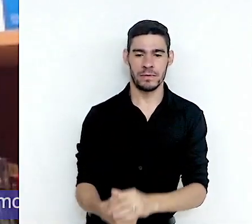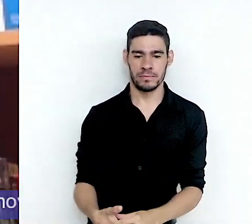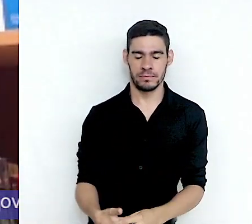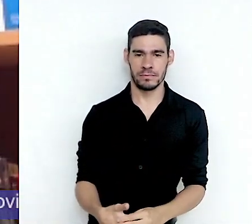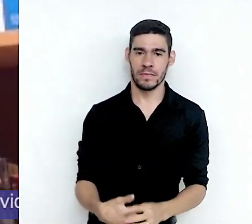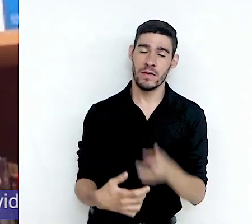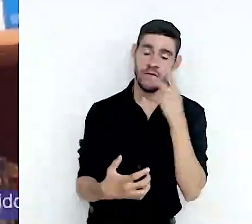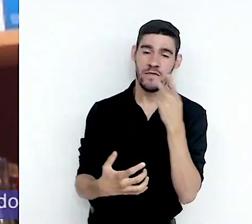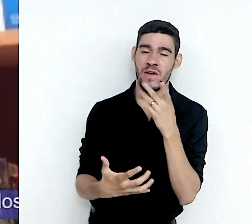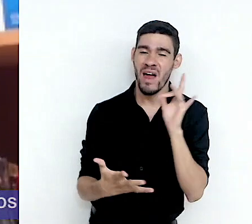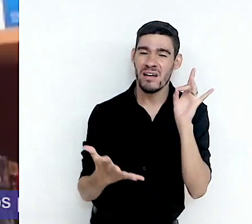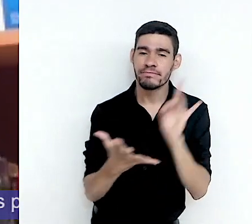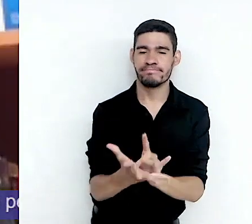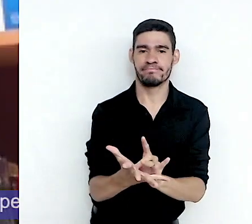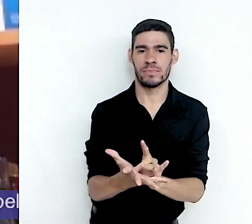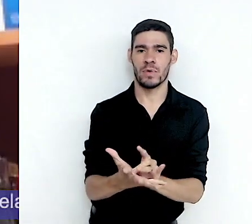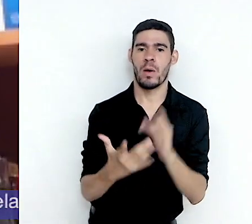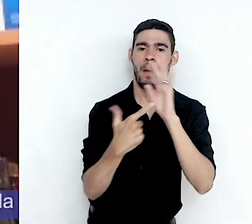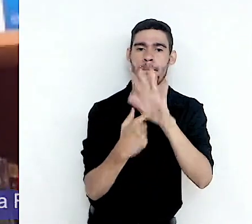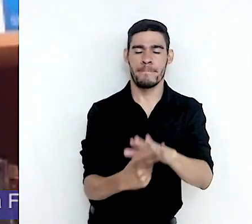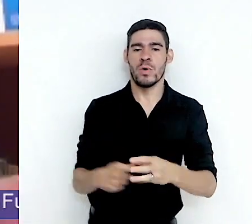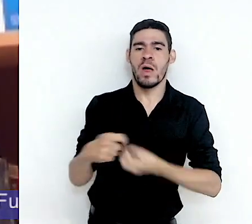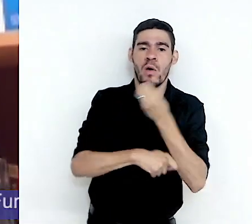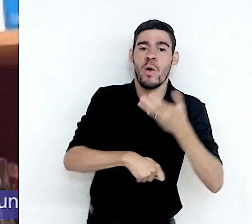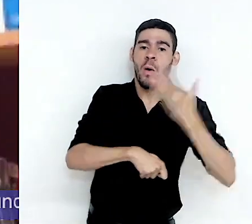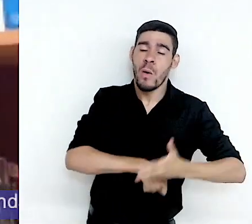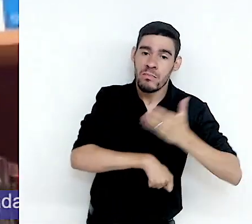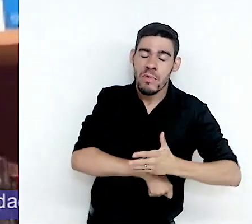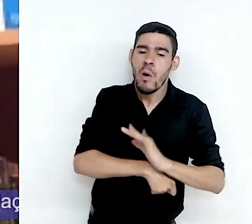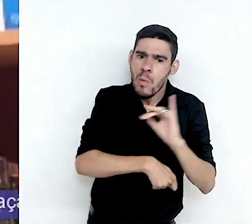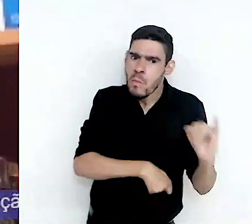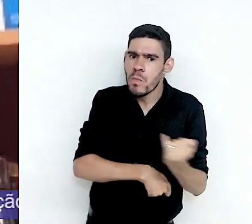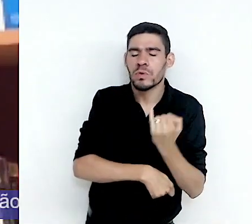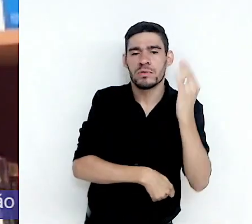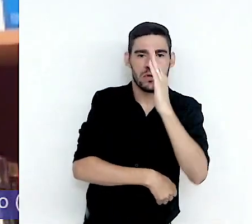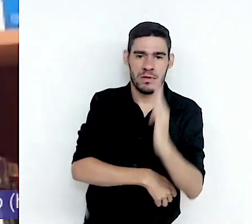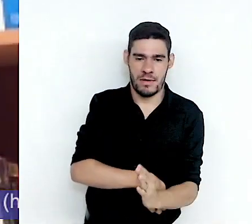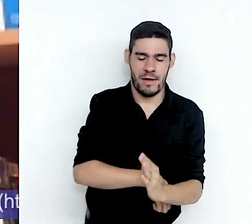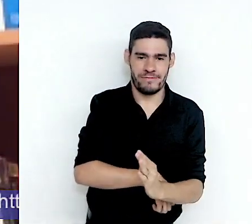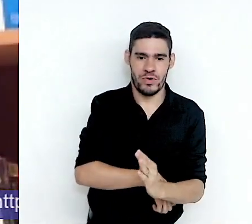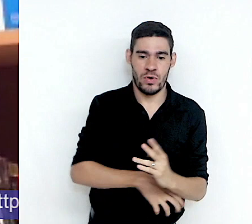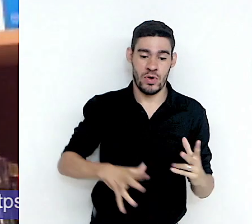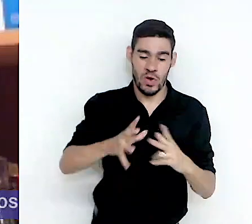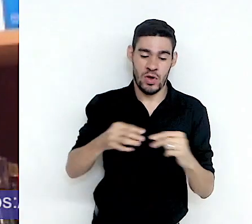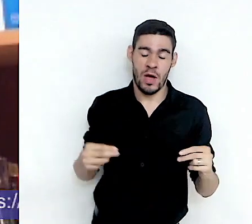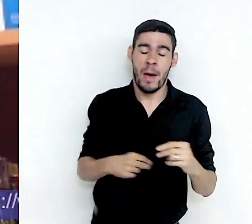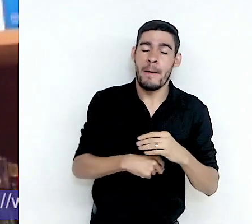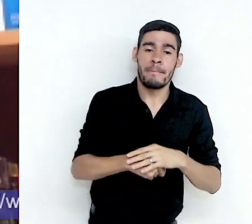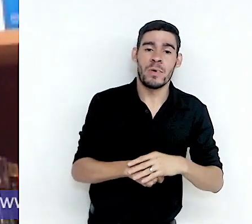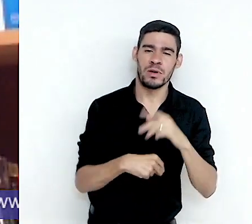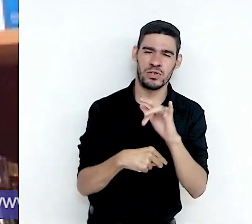vou citar um caso concreto que ilustra como acontece na prática por isso é uma oportunidade para o Brasil maior fundo de pensão do Japão